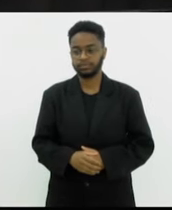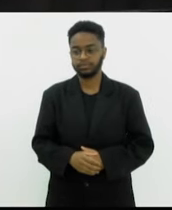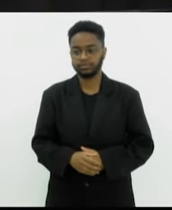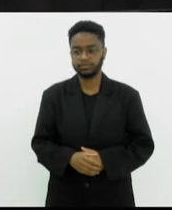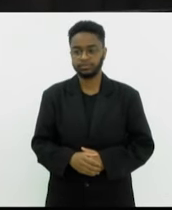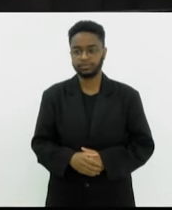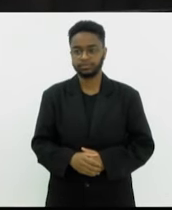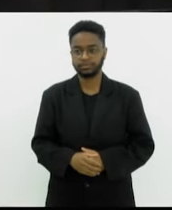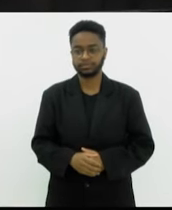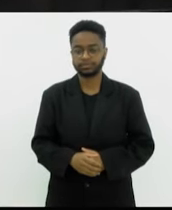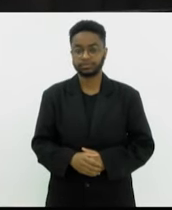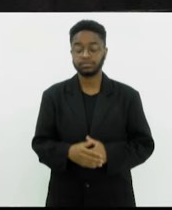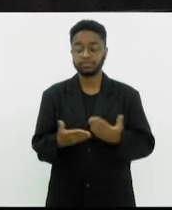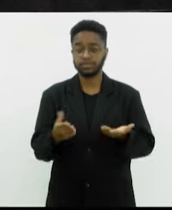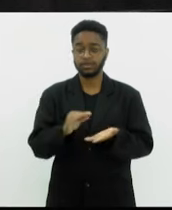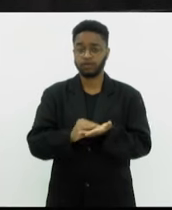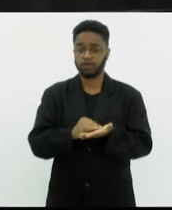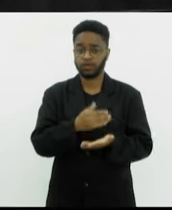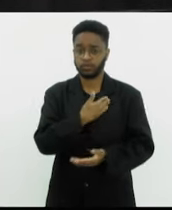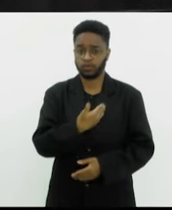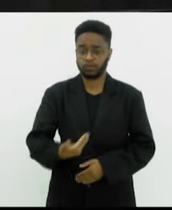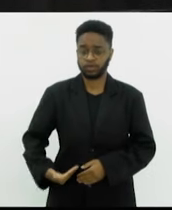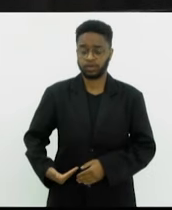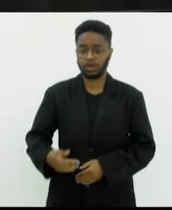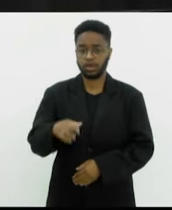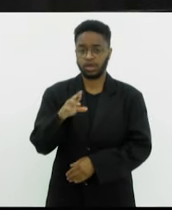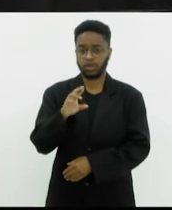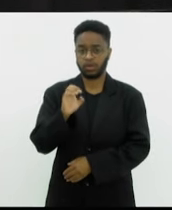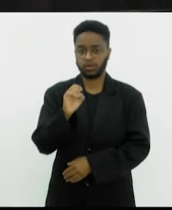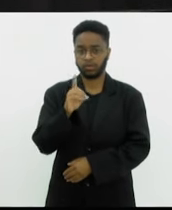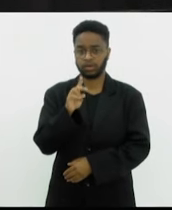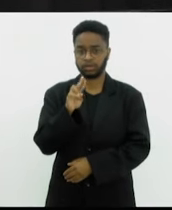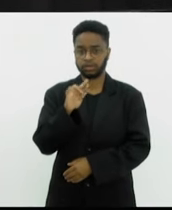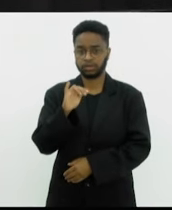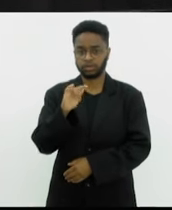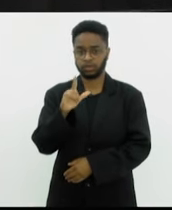O desgoverno Rodrigo Grael